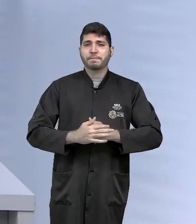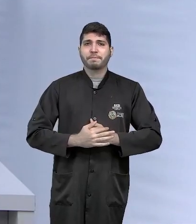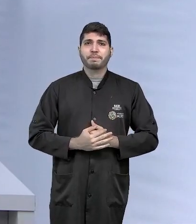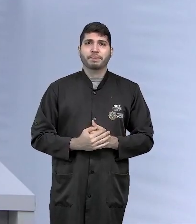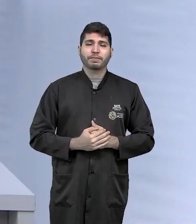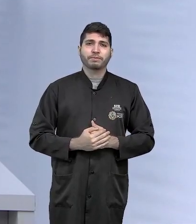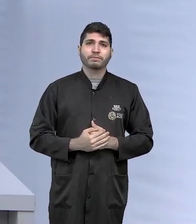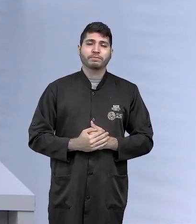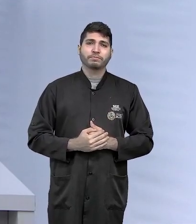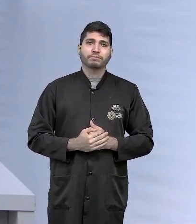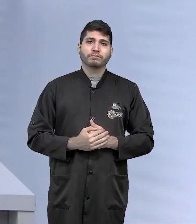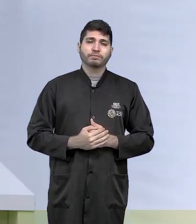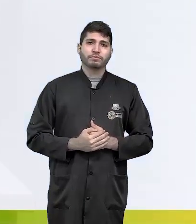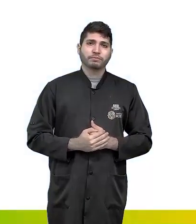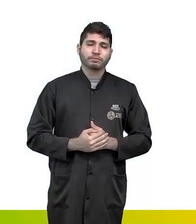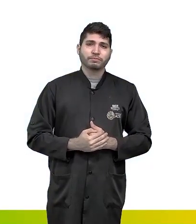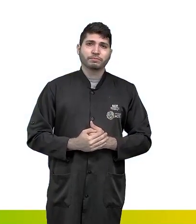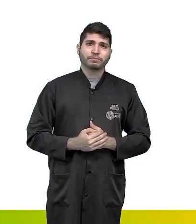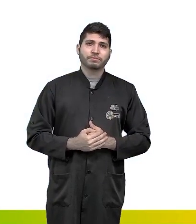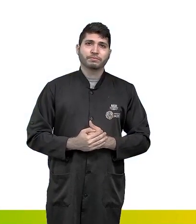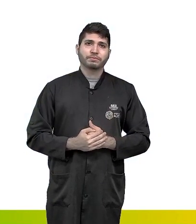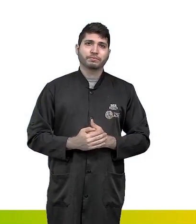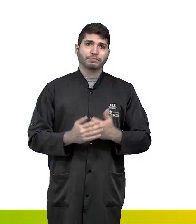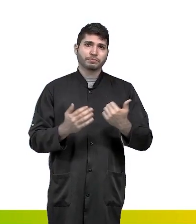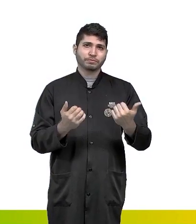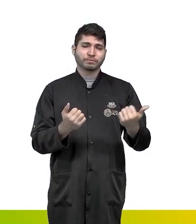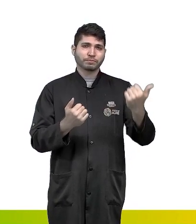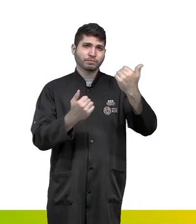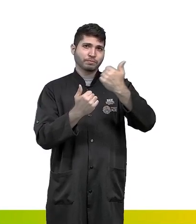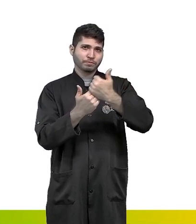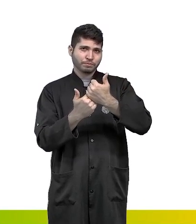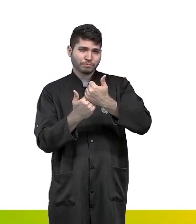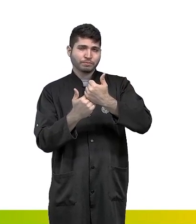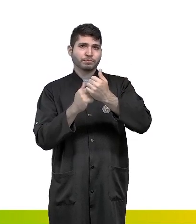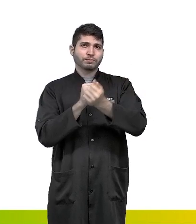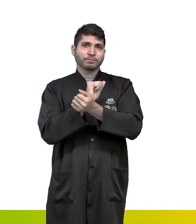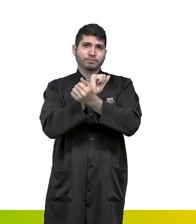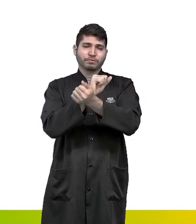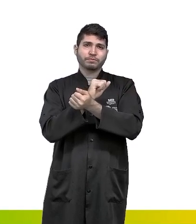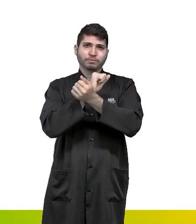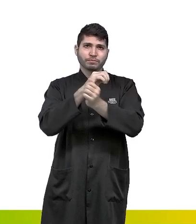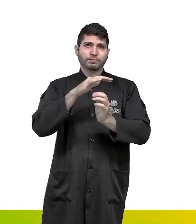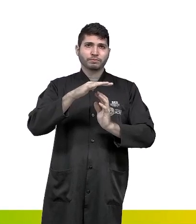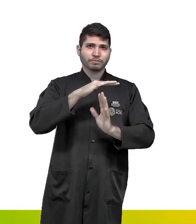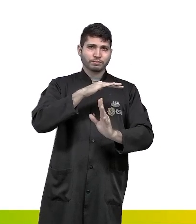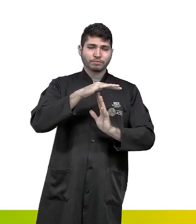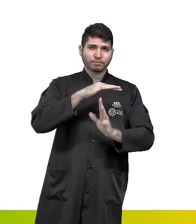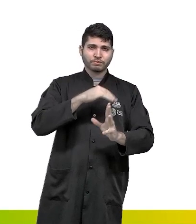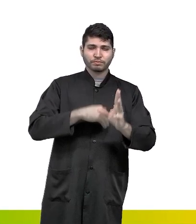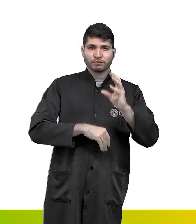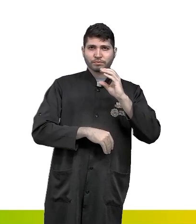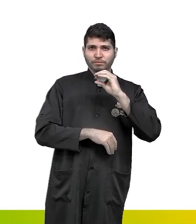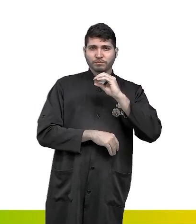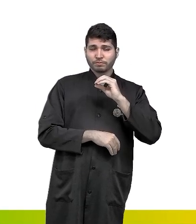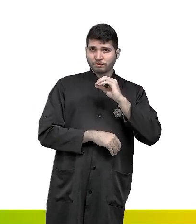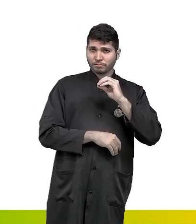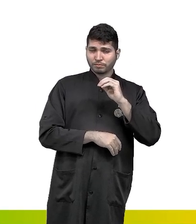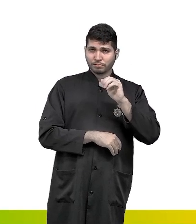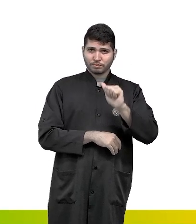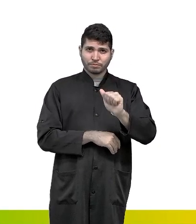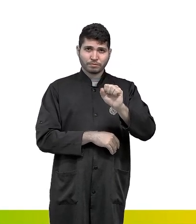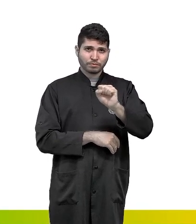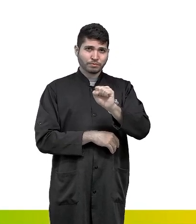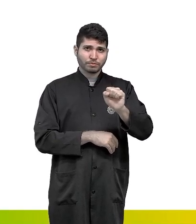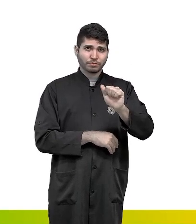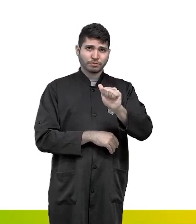Então ocorre o quê? Uma substituição dos escravos por imigrantes assalariados que vieram trabalhar principalmente